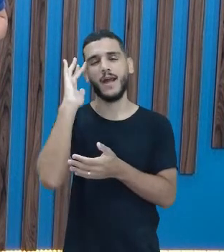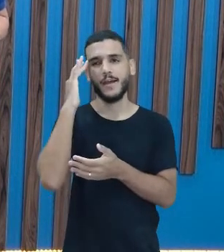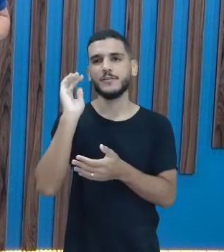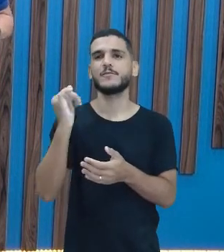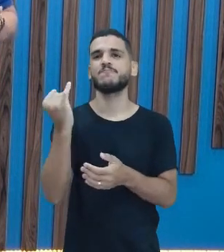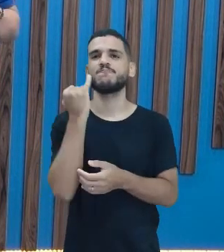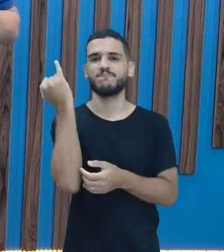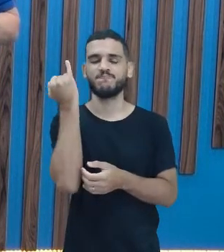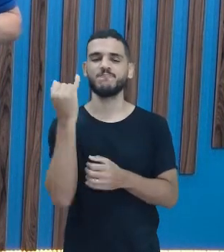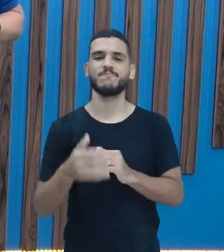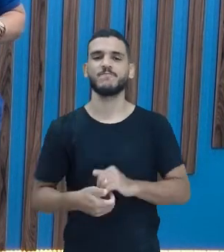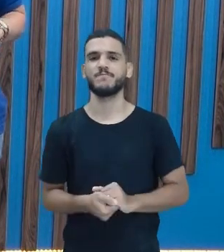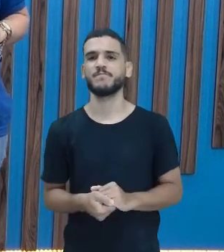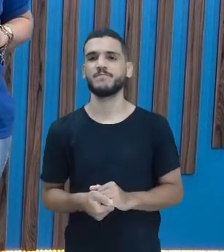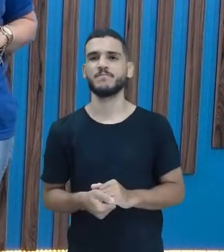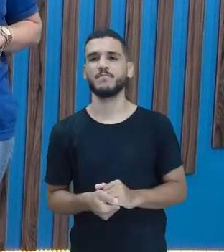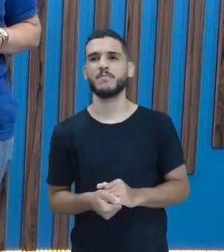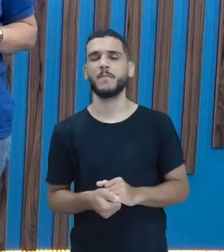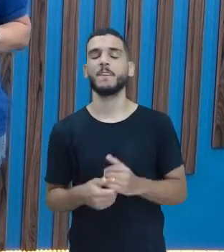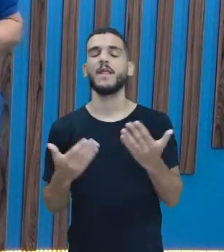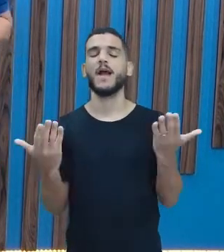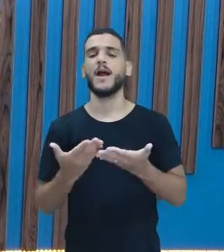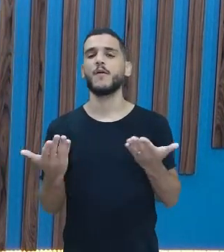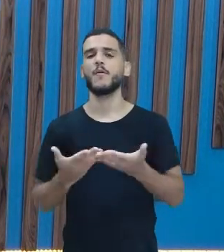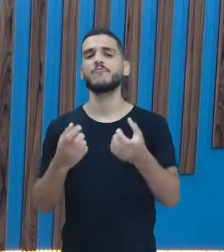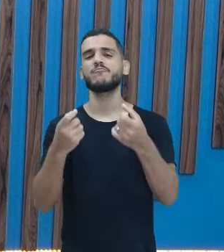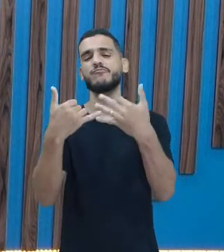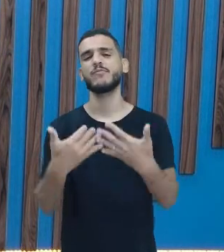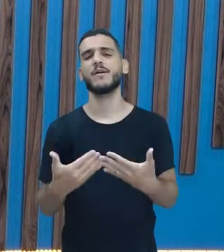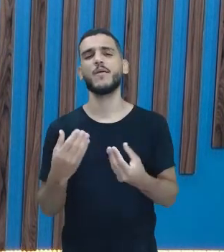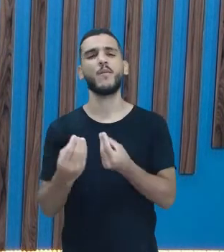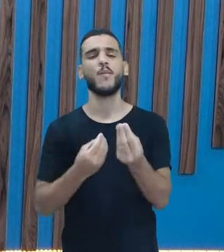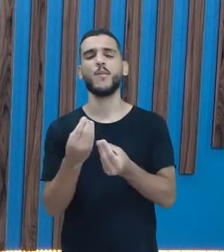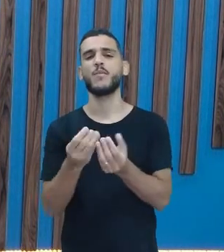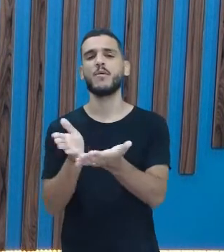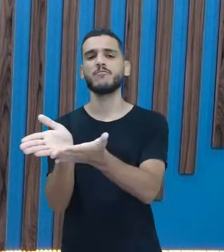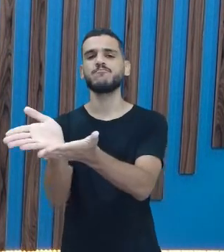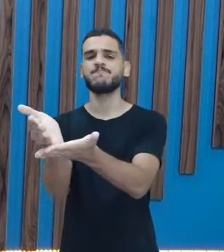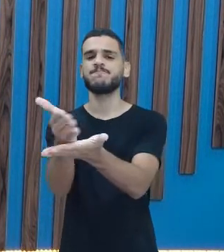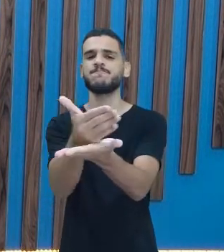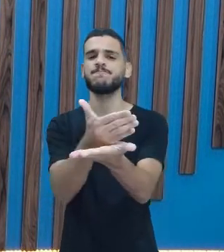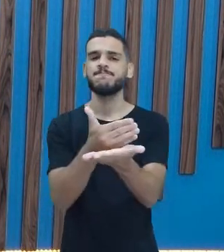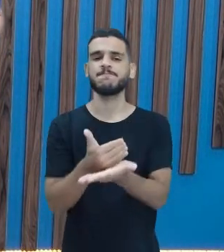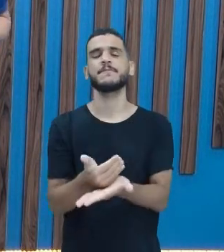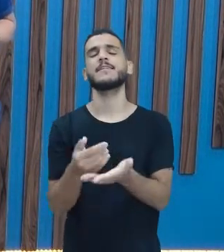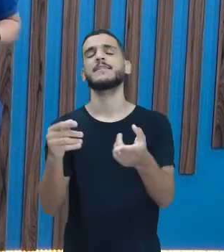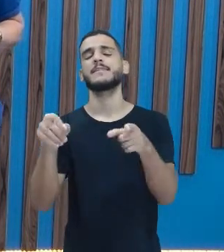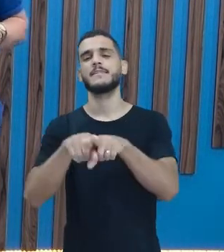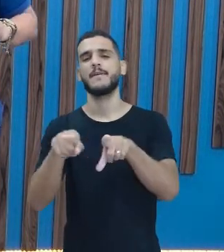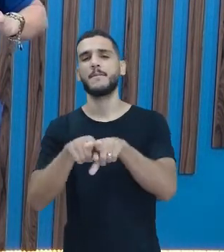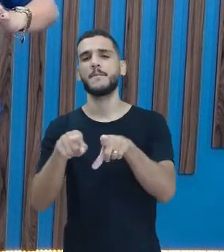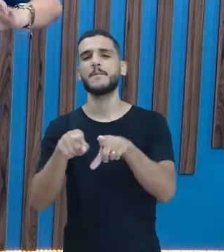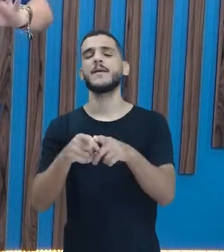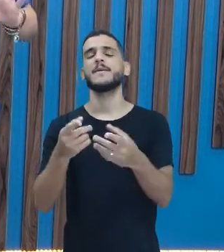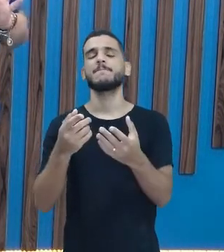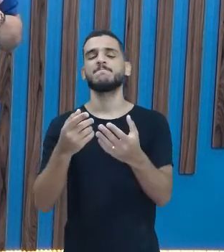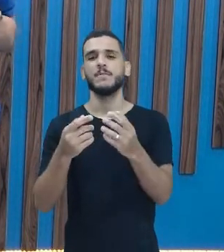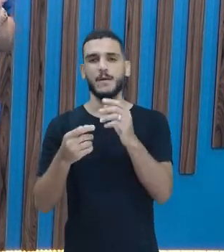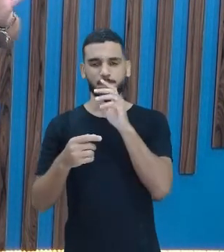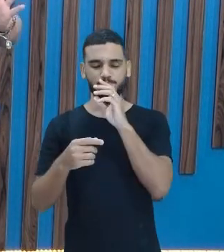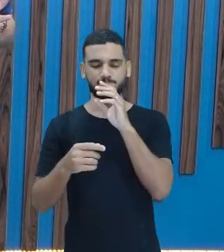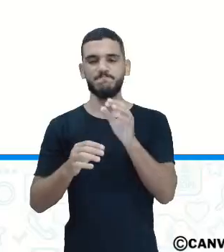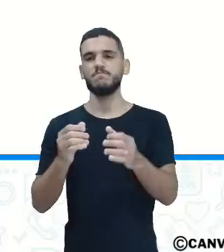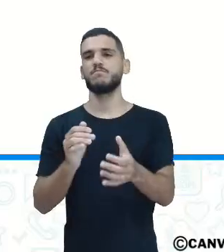importantes. Vamos lá, vamos conversar um pouquinho sobre coleta e organização de dados. Aí eu coloquei até ali,